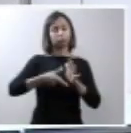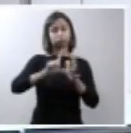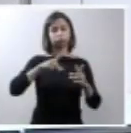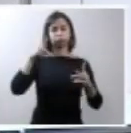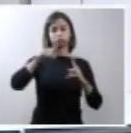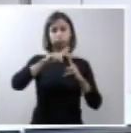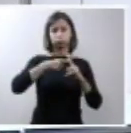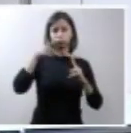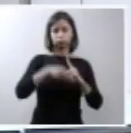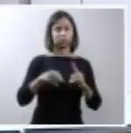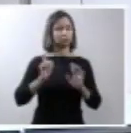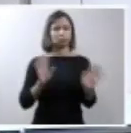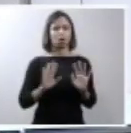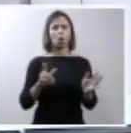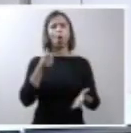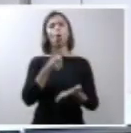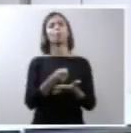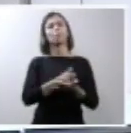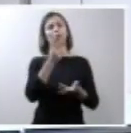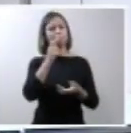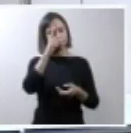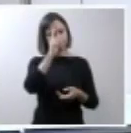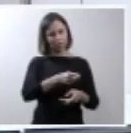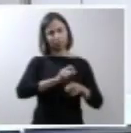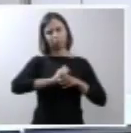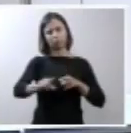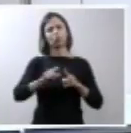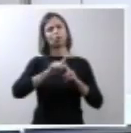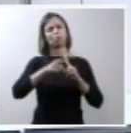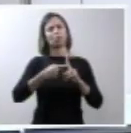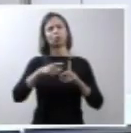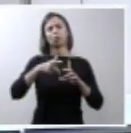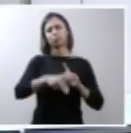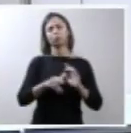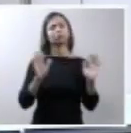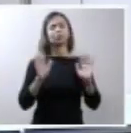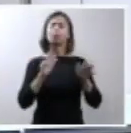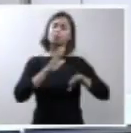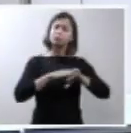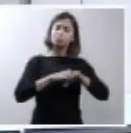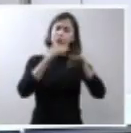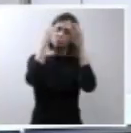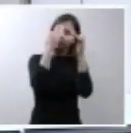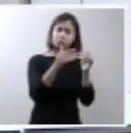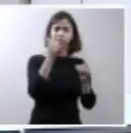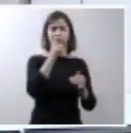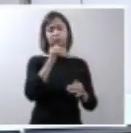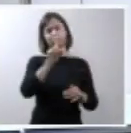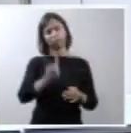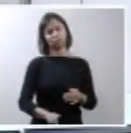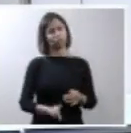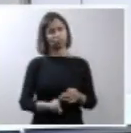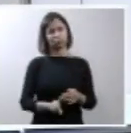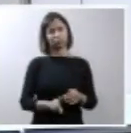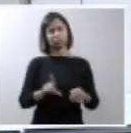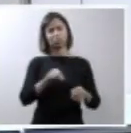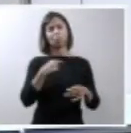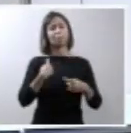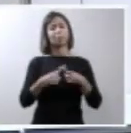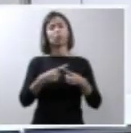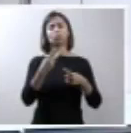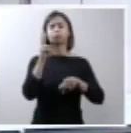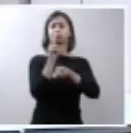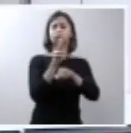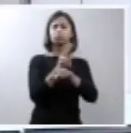da antecipação do parto mas possibilitará o exercício do direito de escolha reconhecemos o direito de